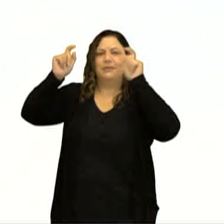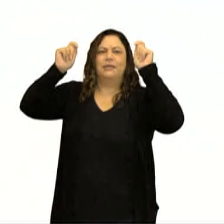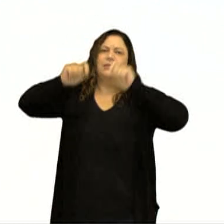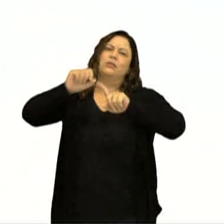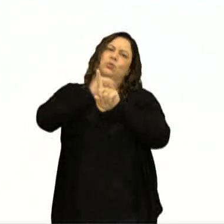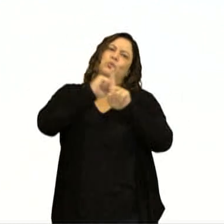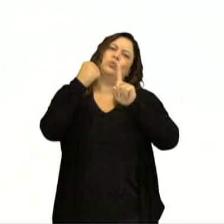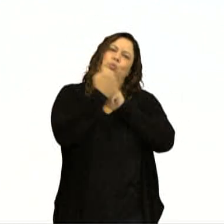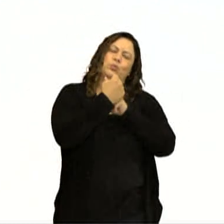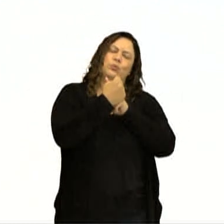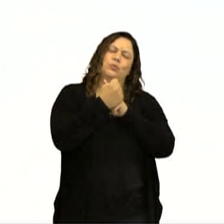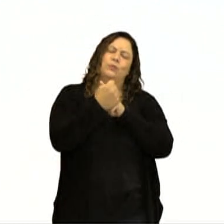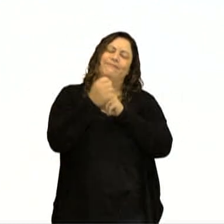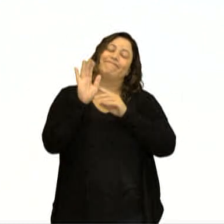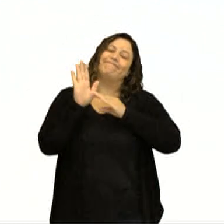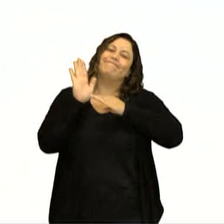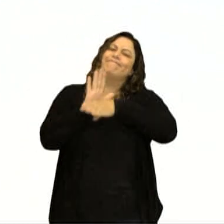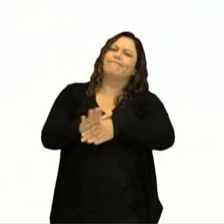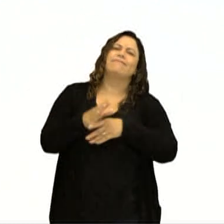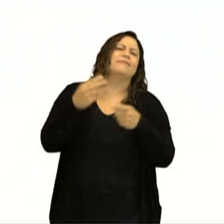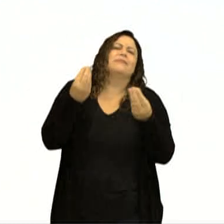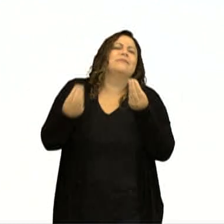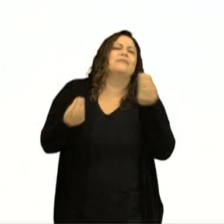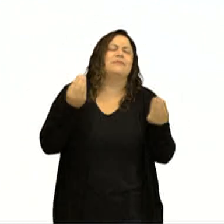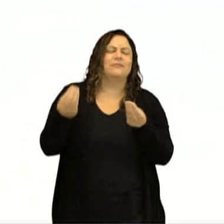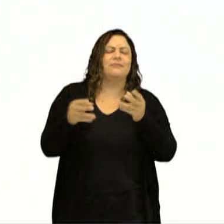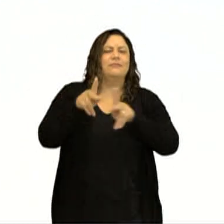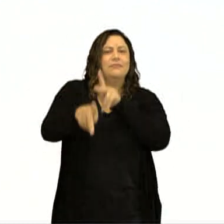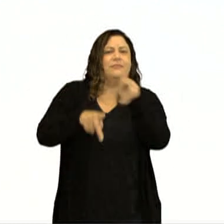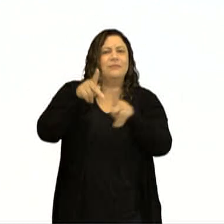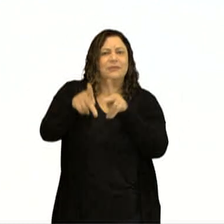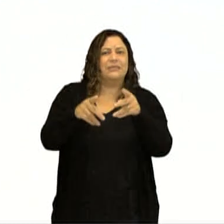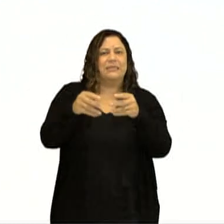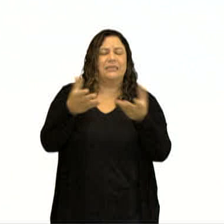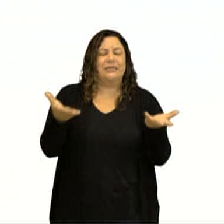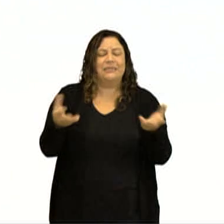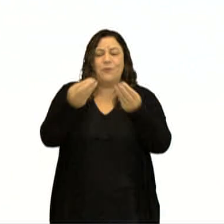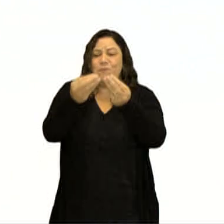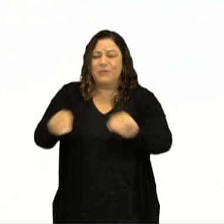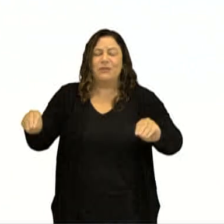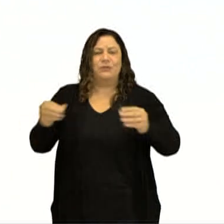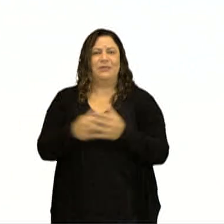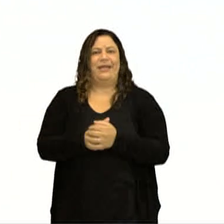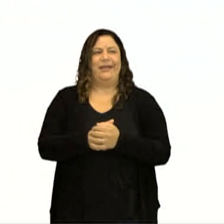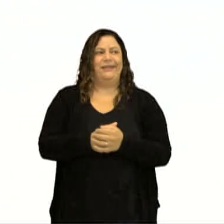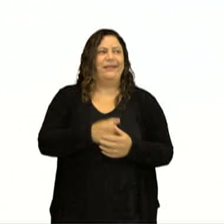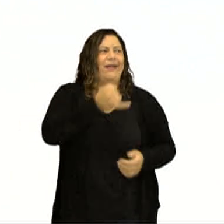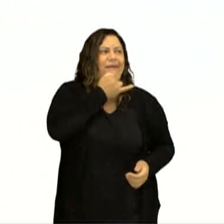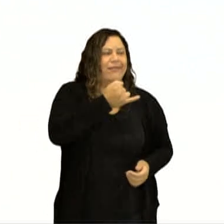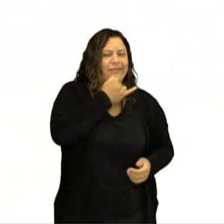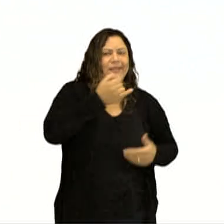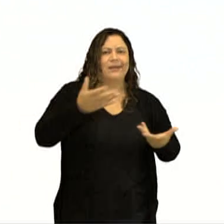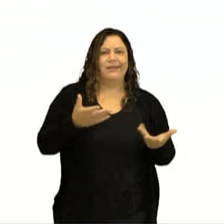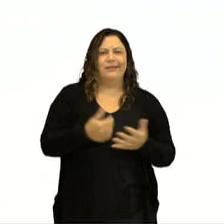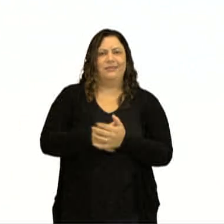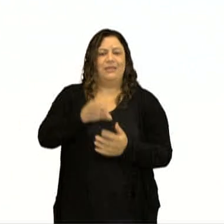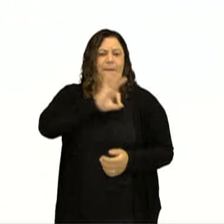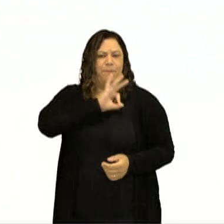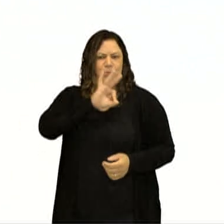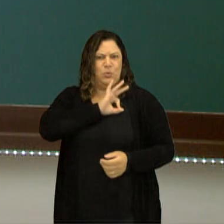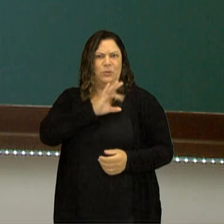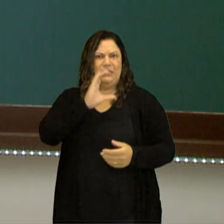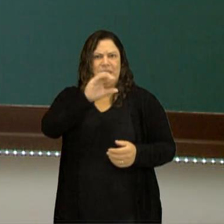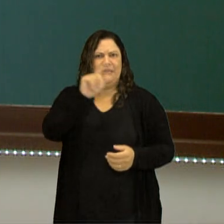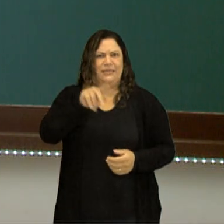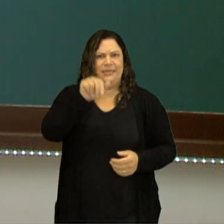como assim vai contribuir? A população insatisfeita. A polícia czarista e o czar Nicolau II, ao